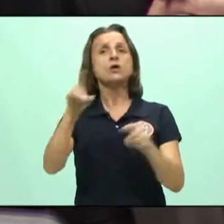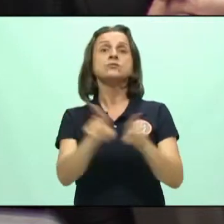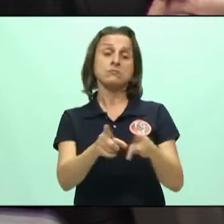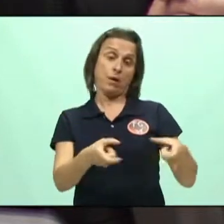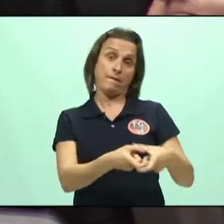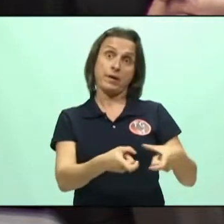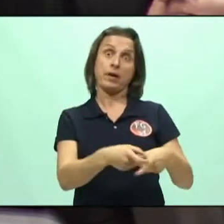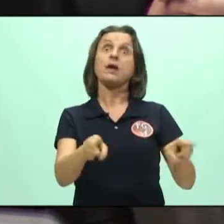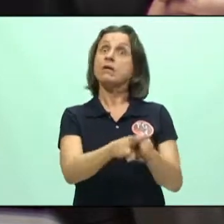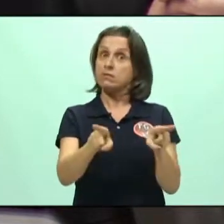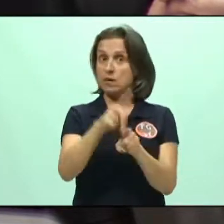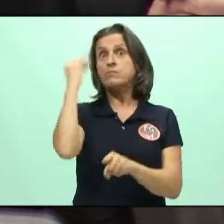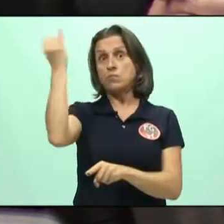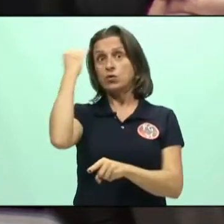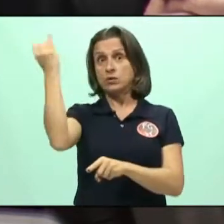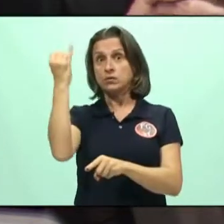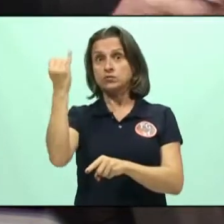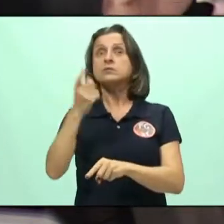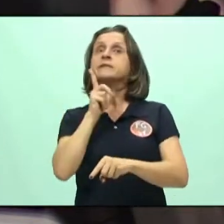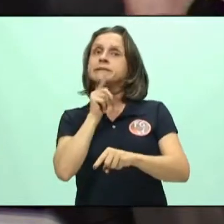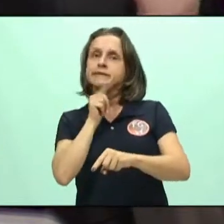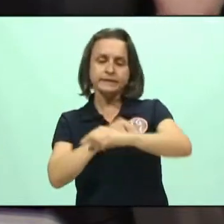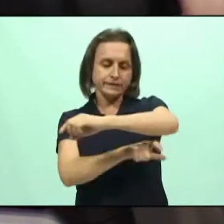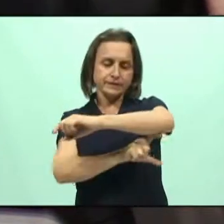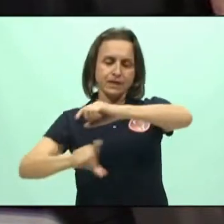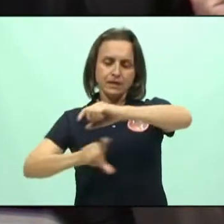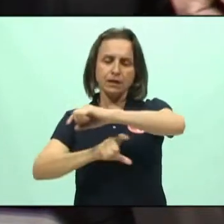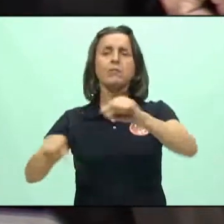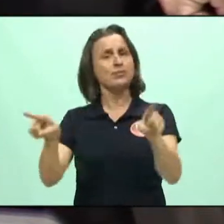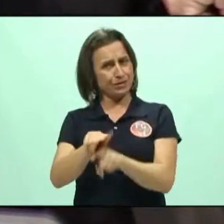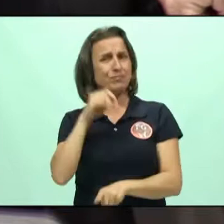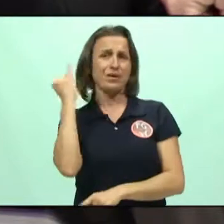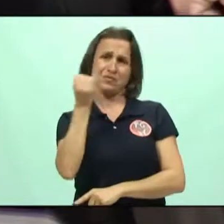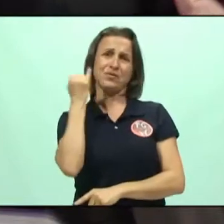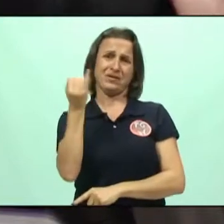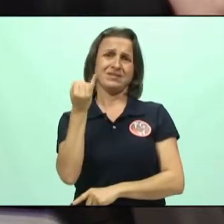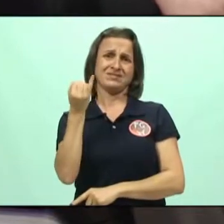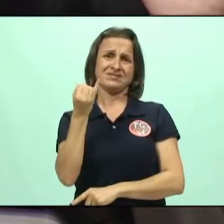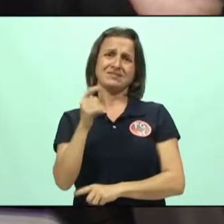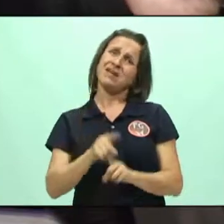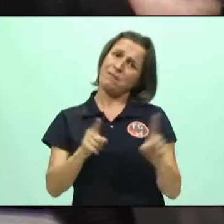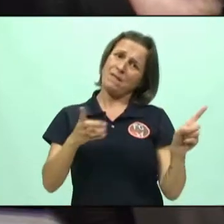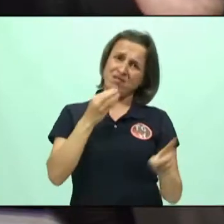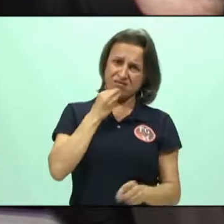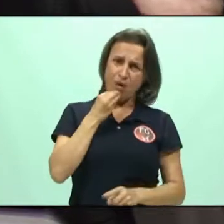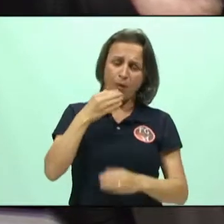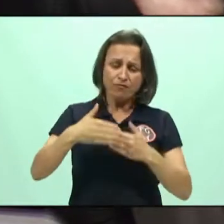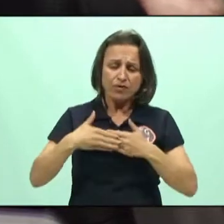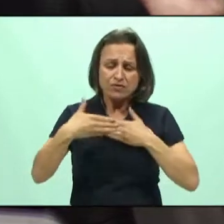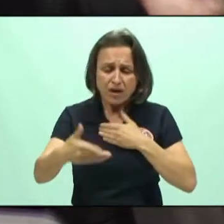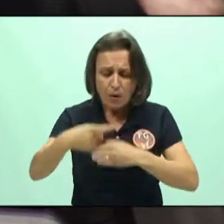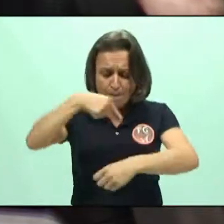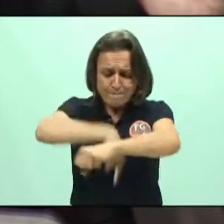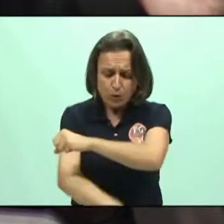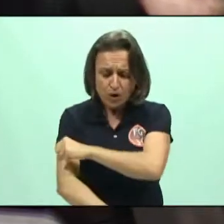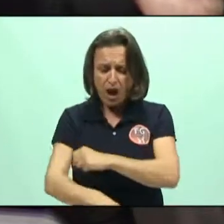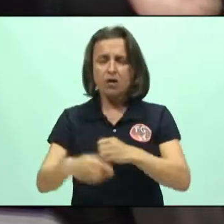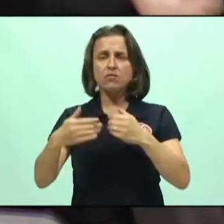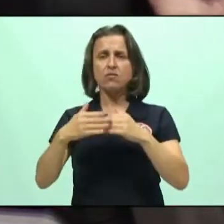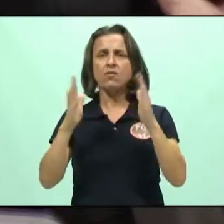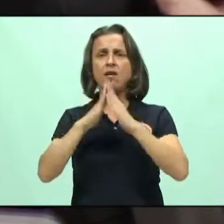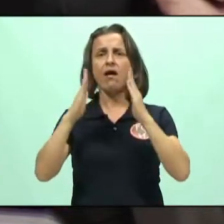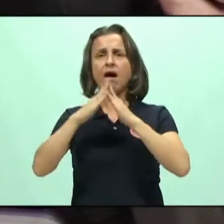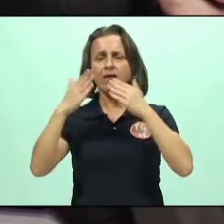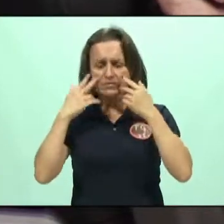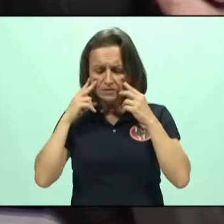são importantes as obras de saneamente são importantes mas logicamente quando tem um buraco na frente da casa do cidadão ele se revolta por